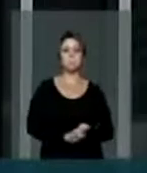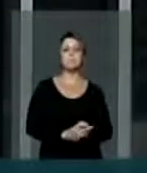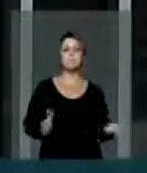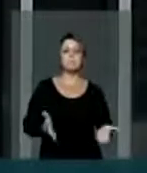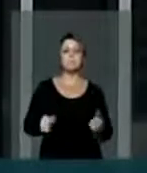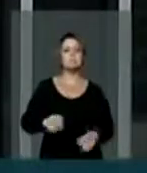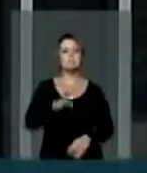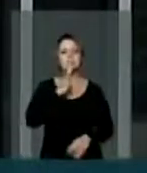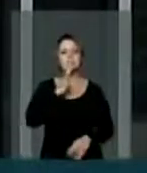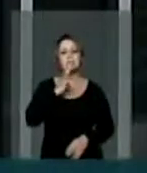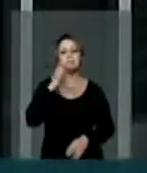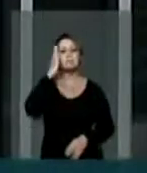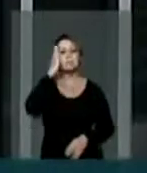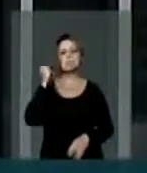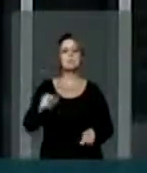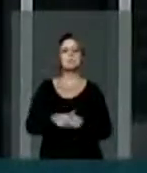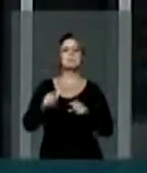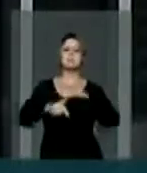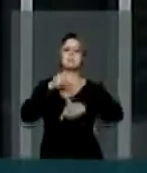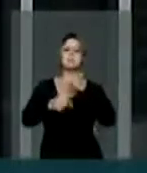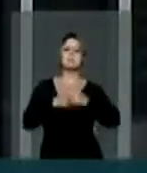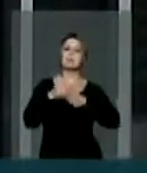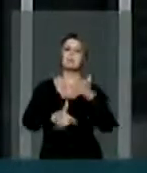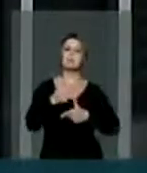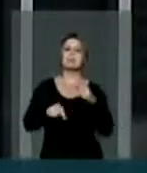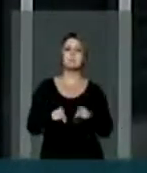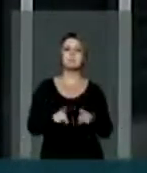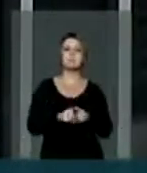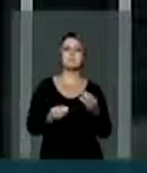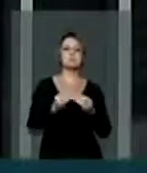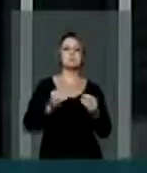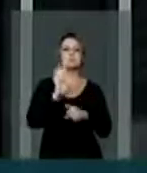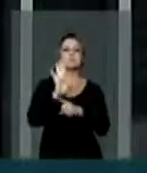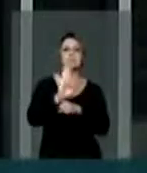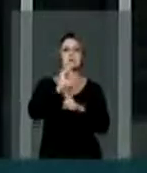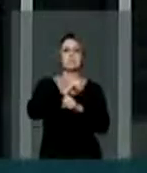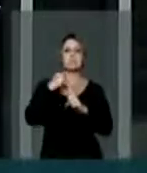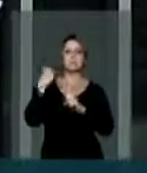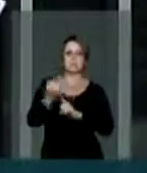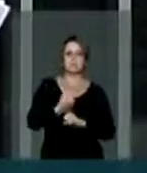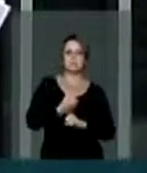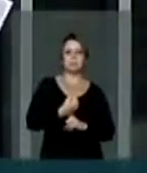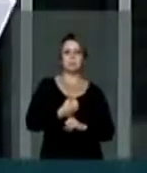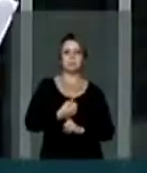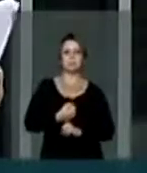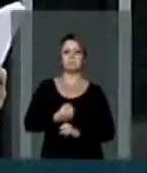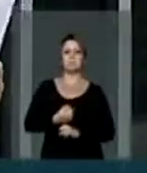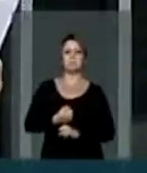que reconhecer o grande serviço prestado à sociedade brasileira